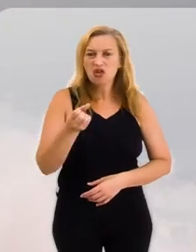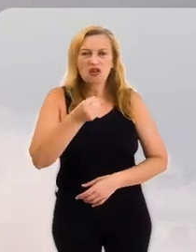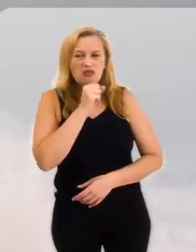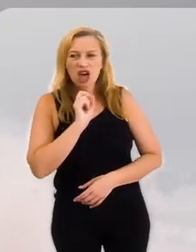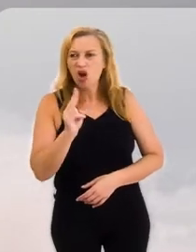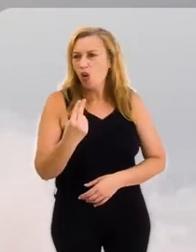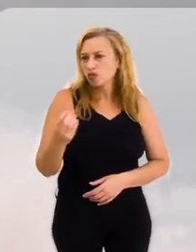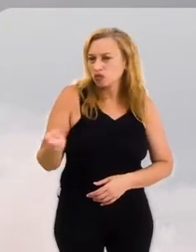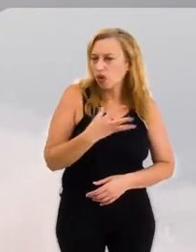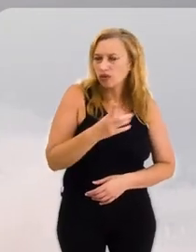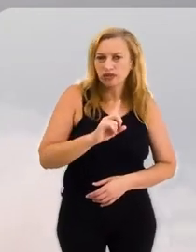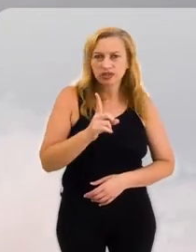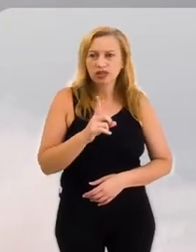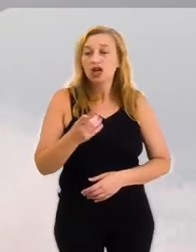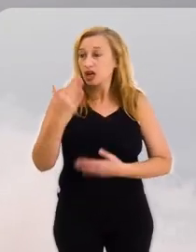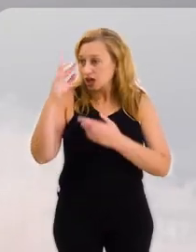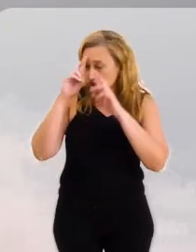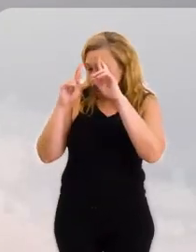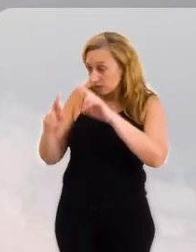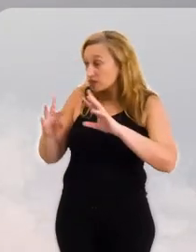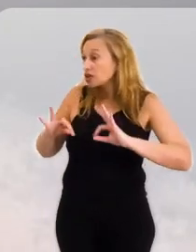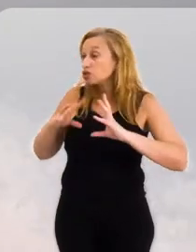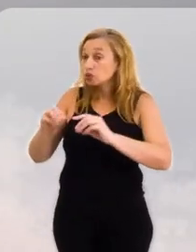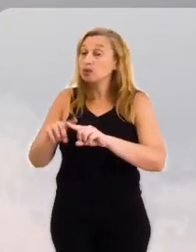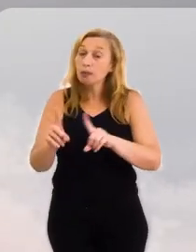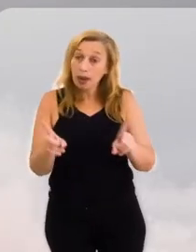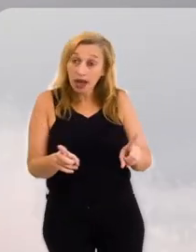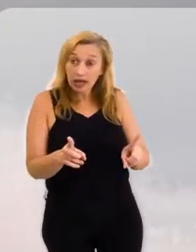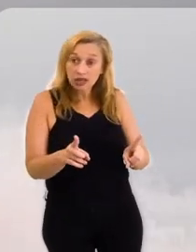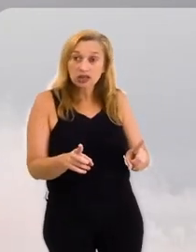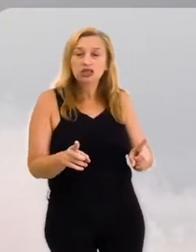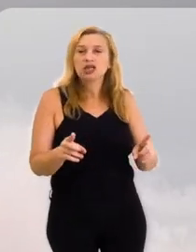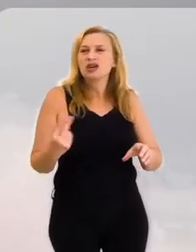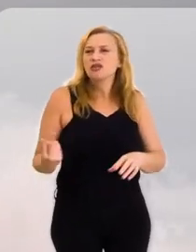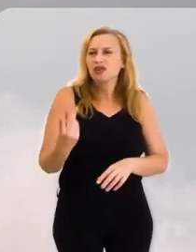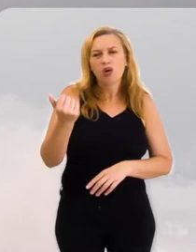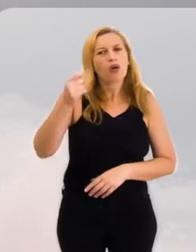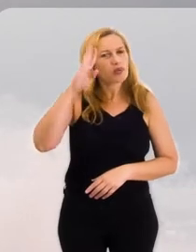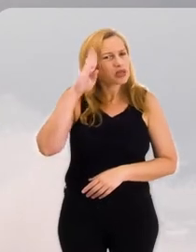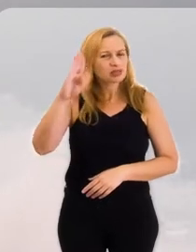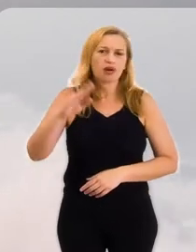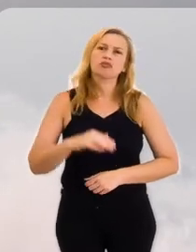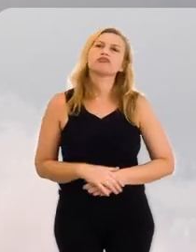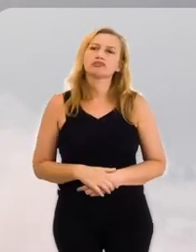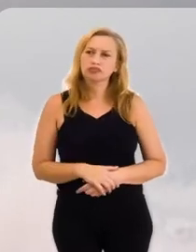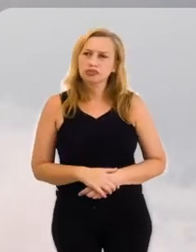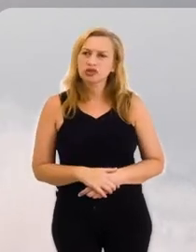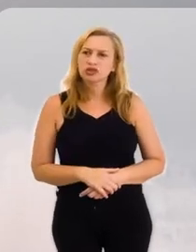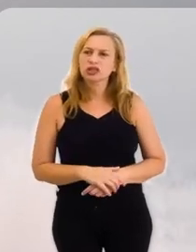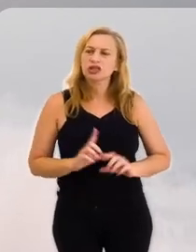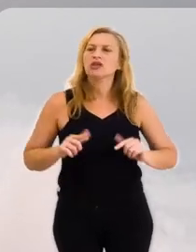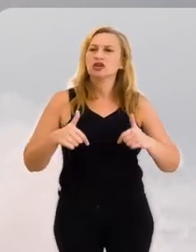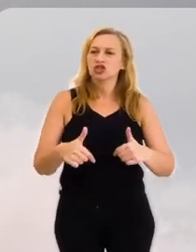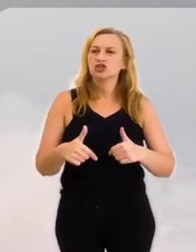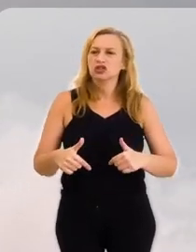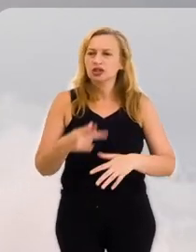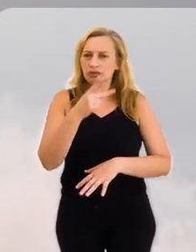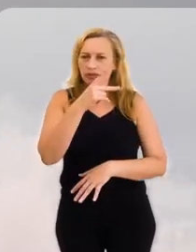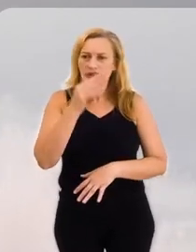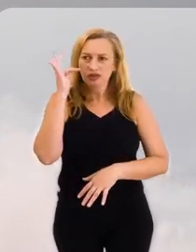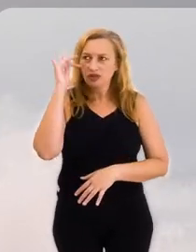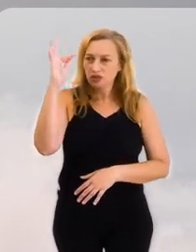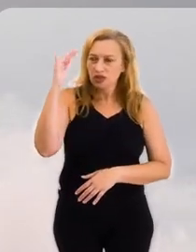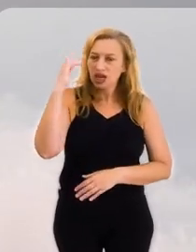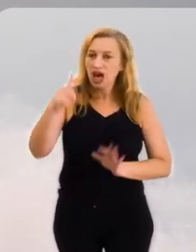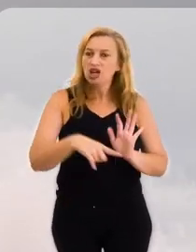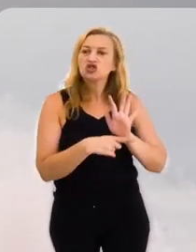respeito todas a respeito àqueles que se praticam porém a questão dos valores é fundamental Esse é o campo de ação